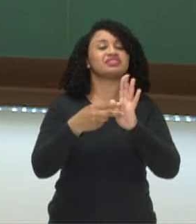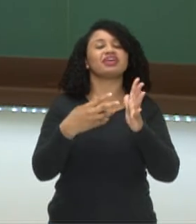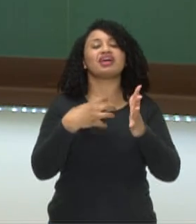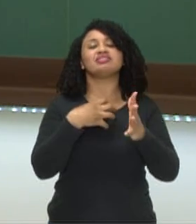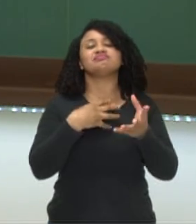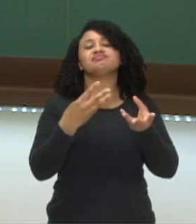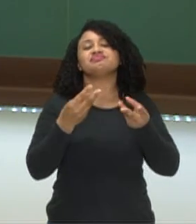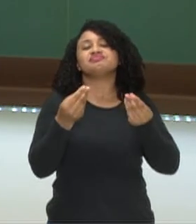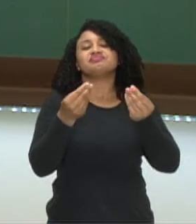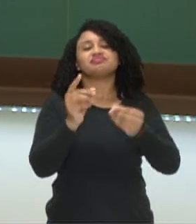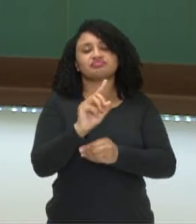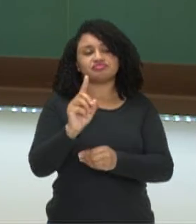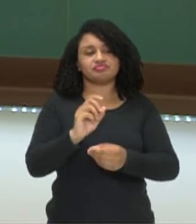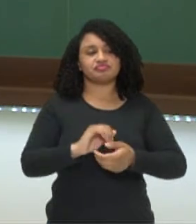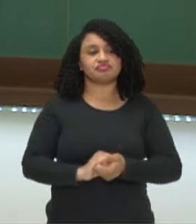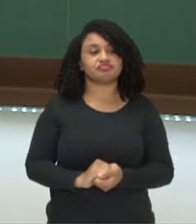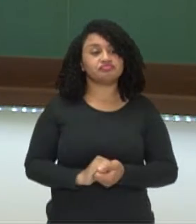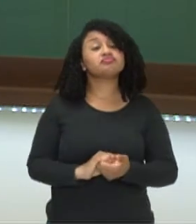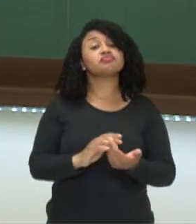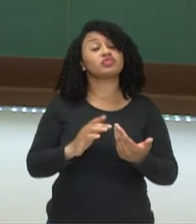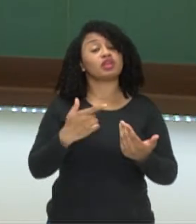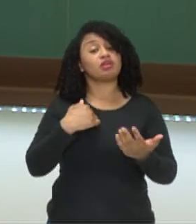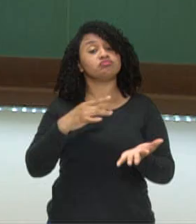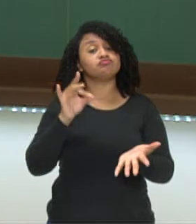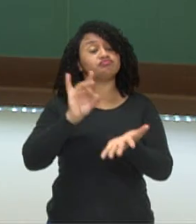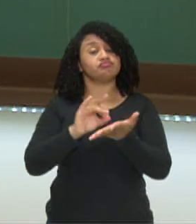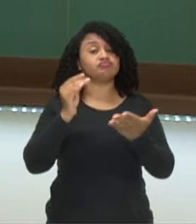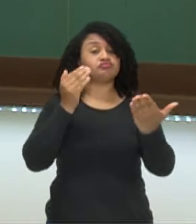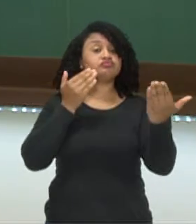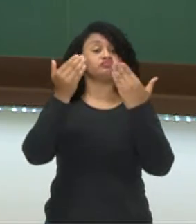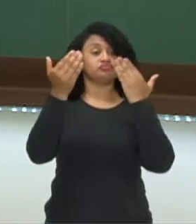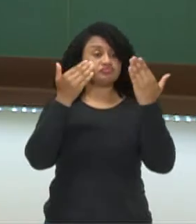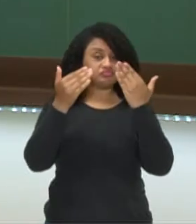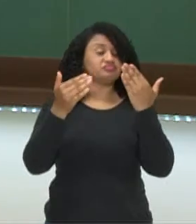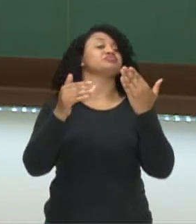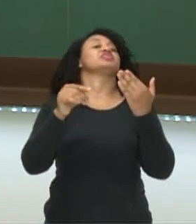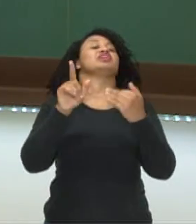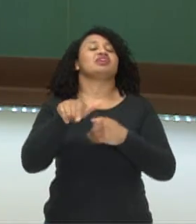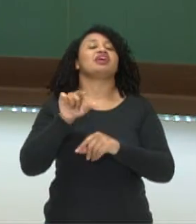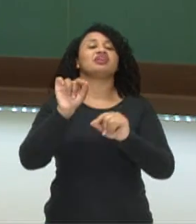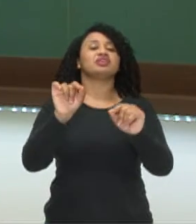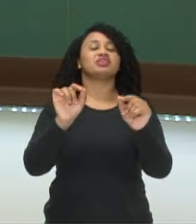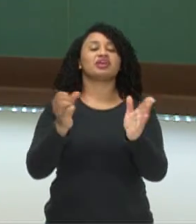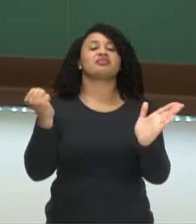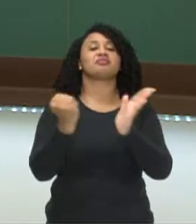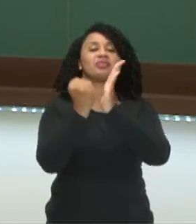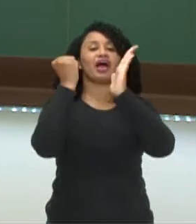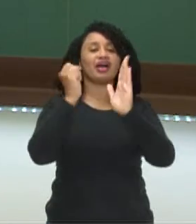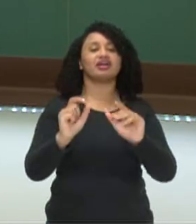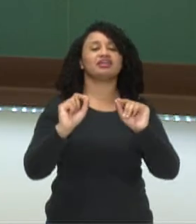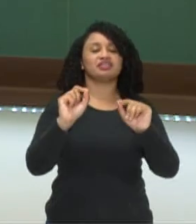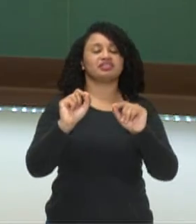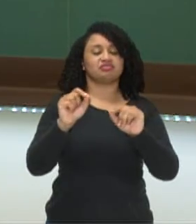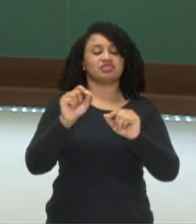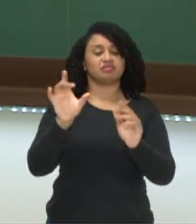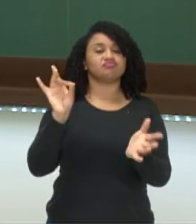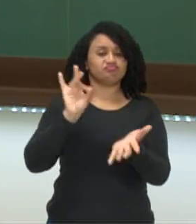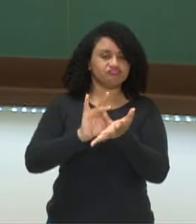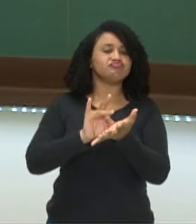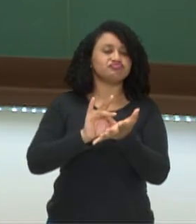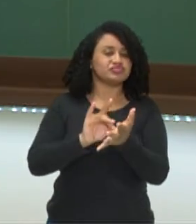idealização. O realismo psicológico, e essa é a grande marca registrada aqui do